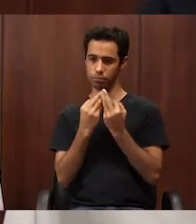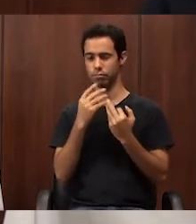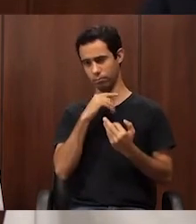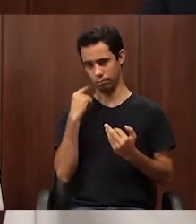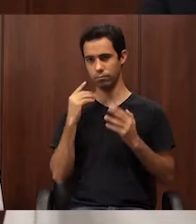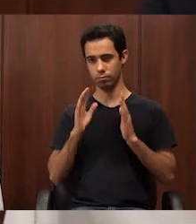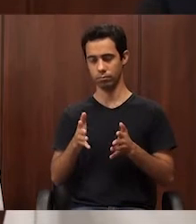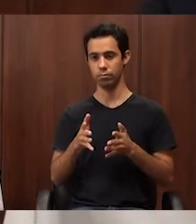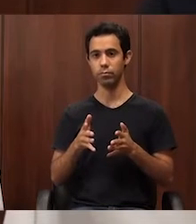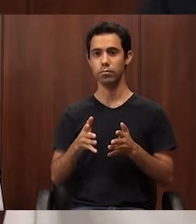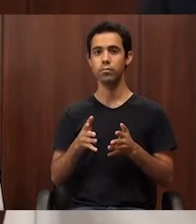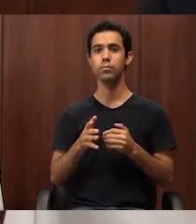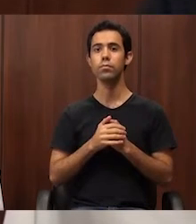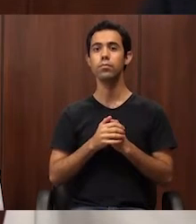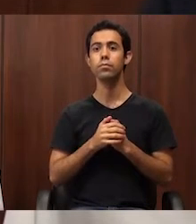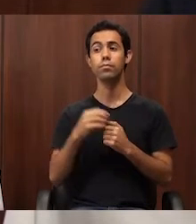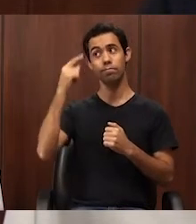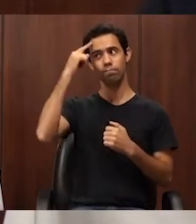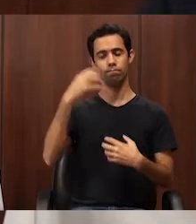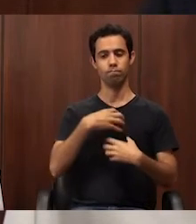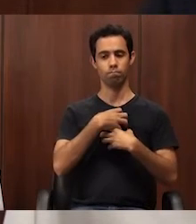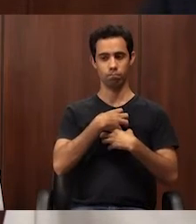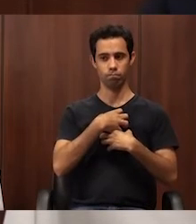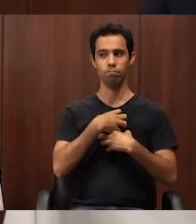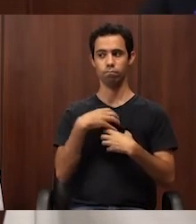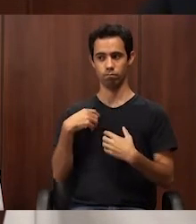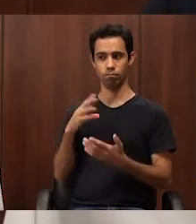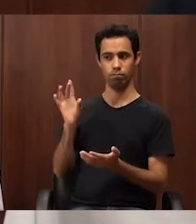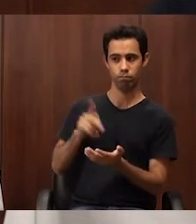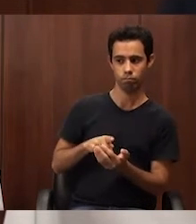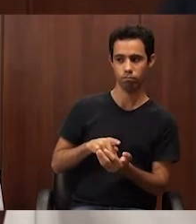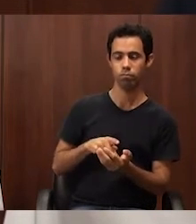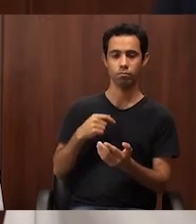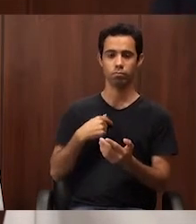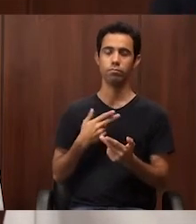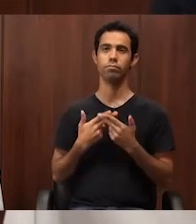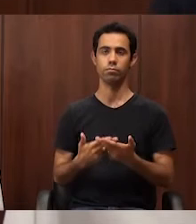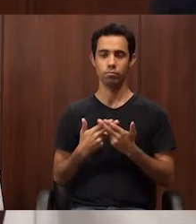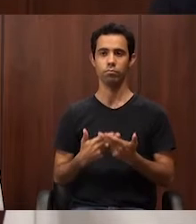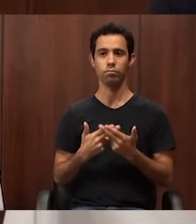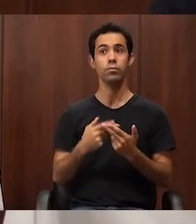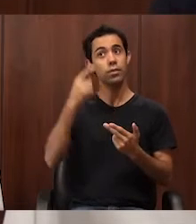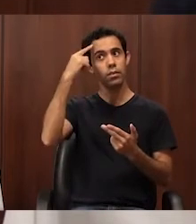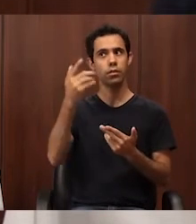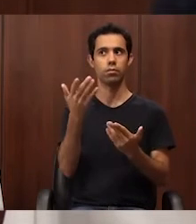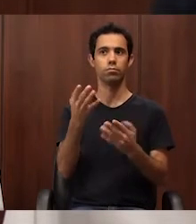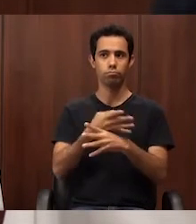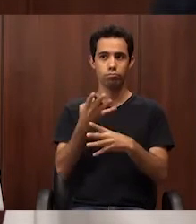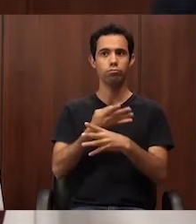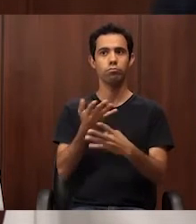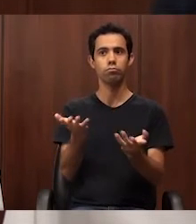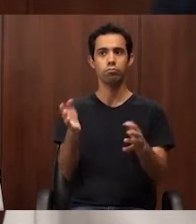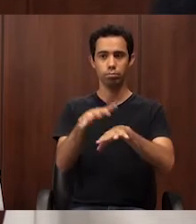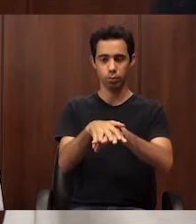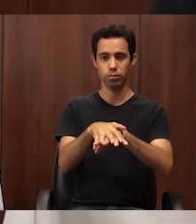E aí foi que eu senti na pele a diferença exata entre aquilo que é tolerância e a inclusão. Hoje a